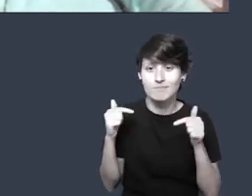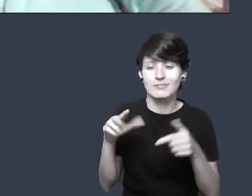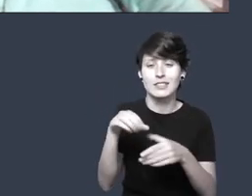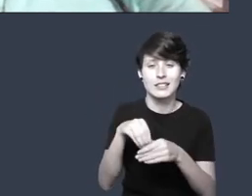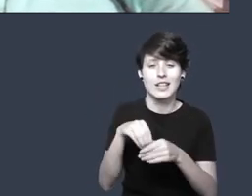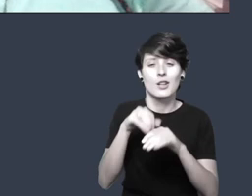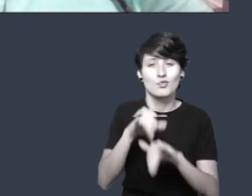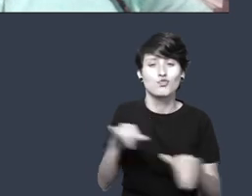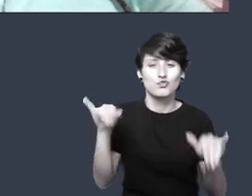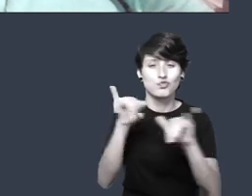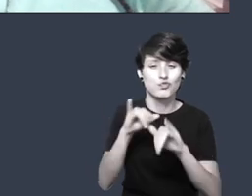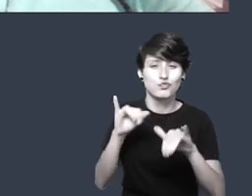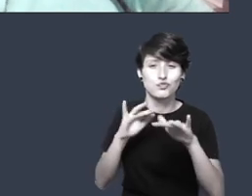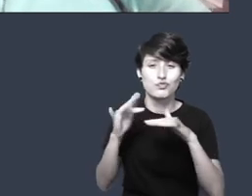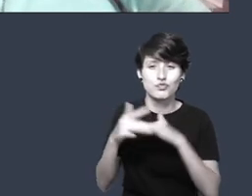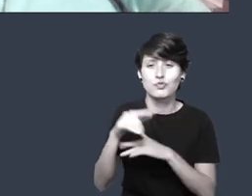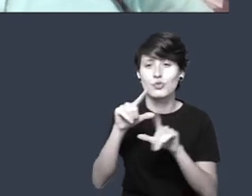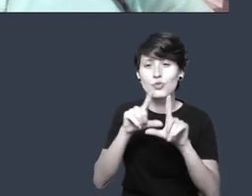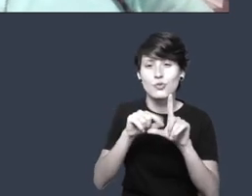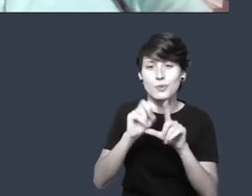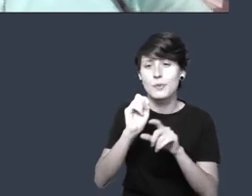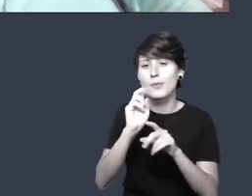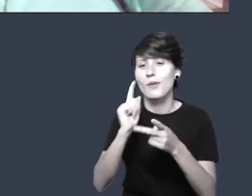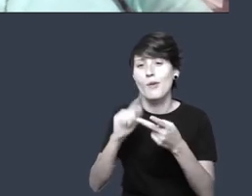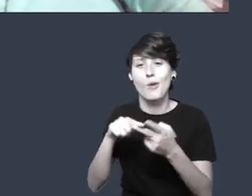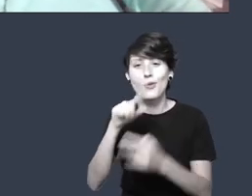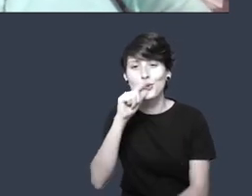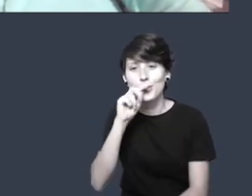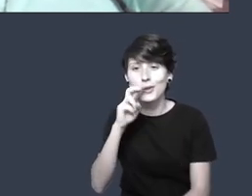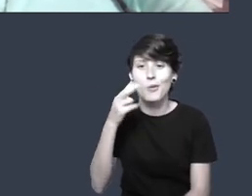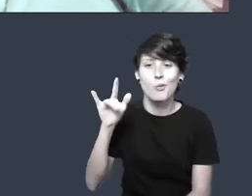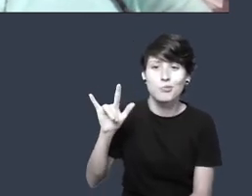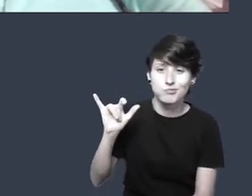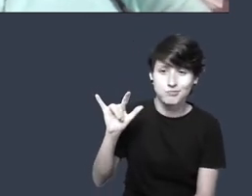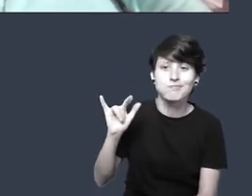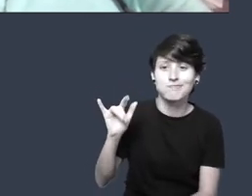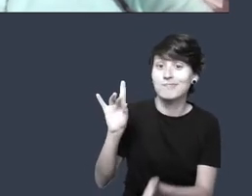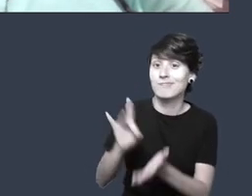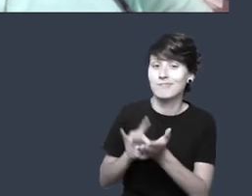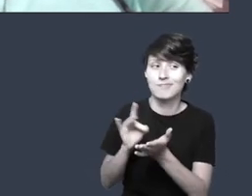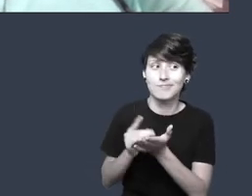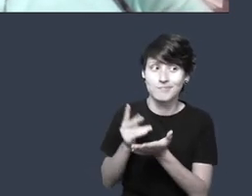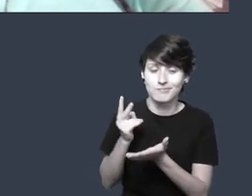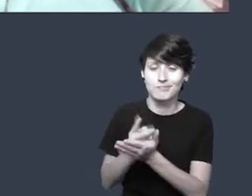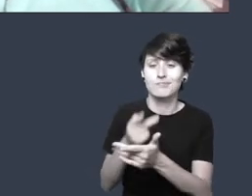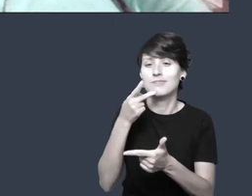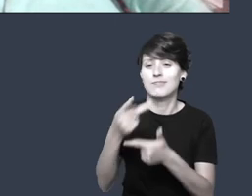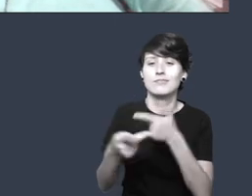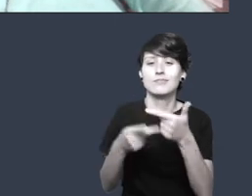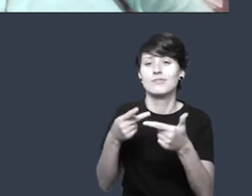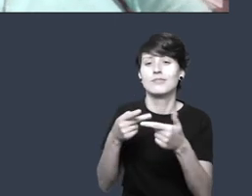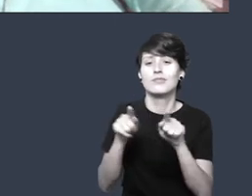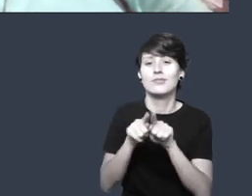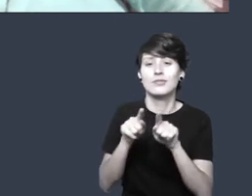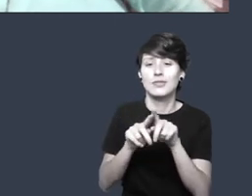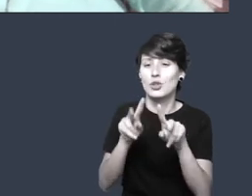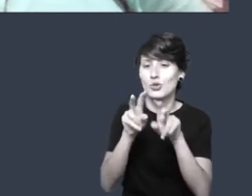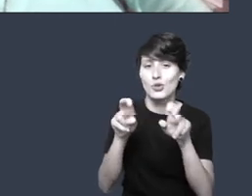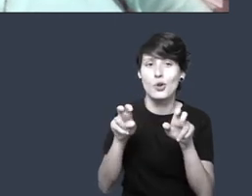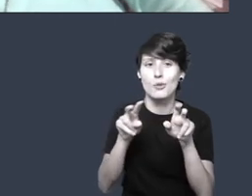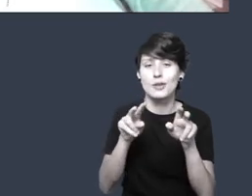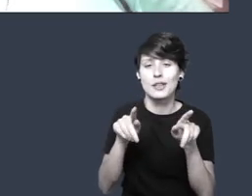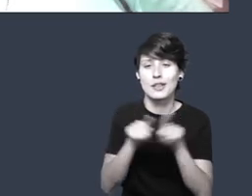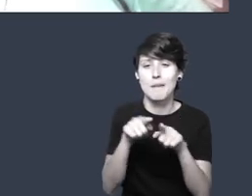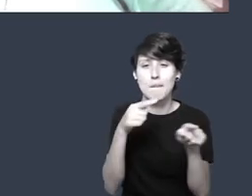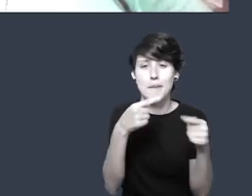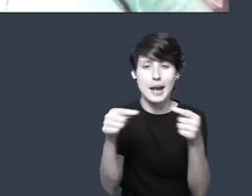aí sociais, Twitter, Instagram. Então, a gente quer que realmente que a gente continue falando sobre esses assuntos, continue debatendo,